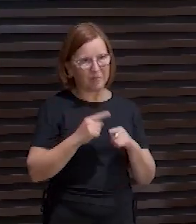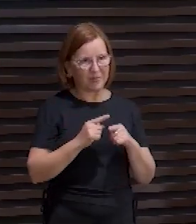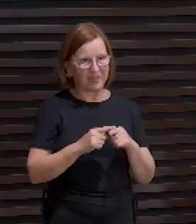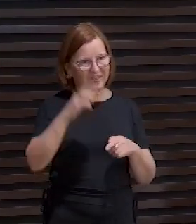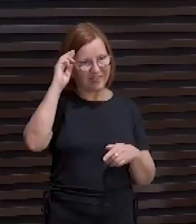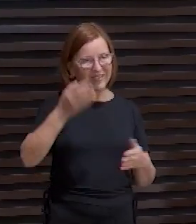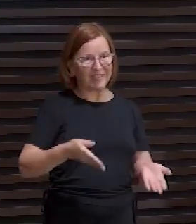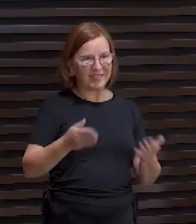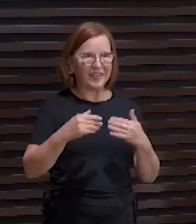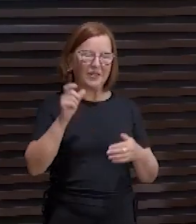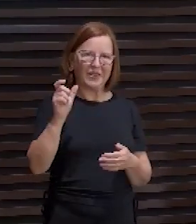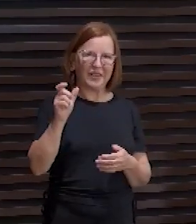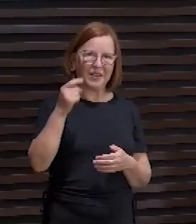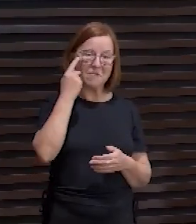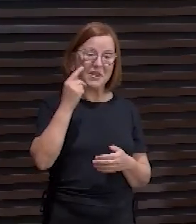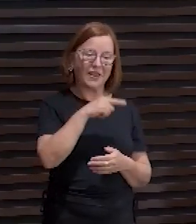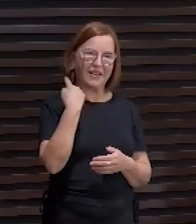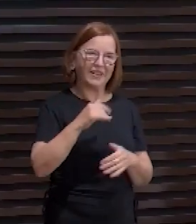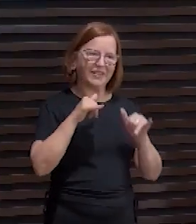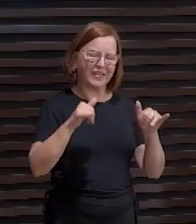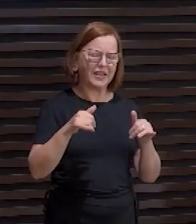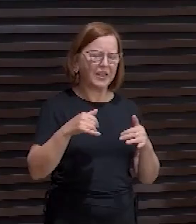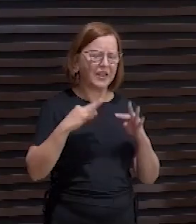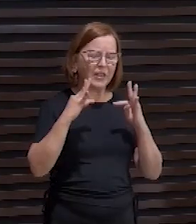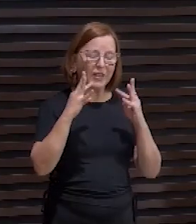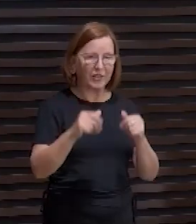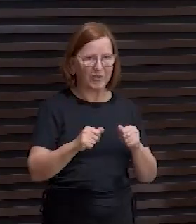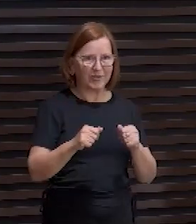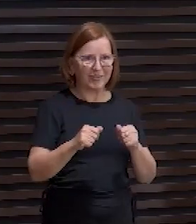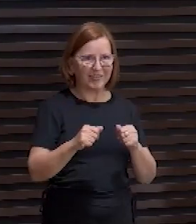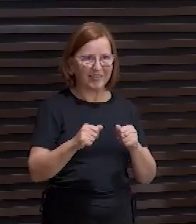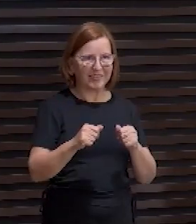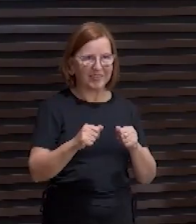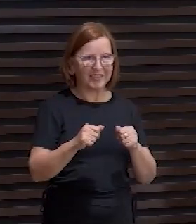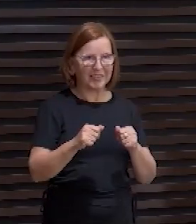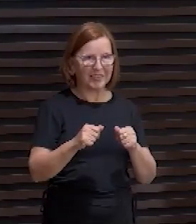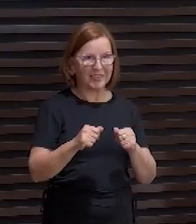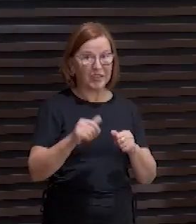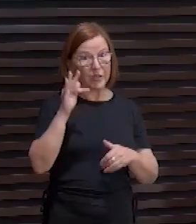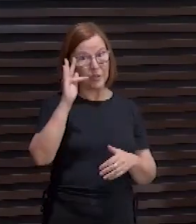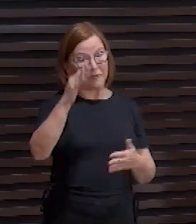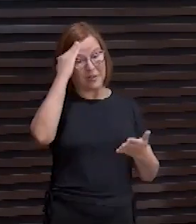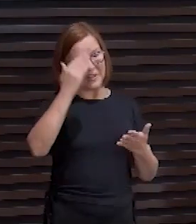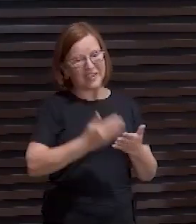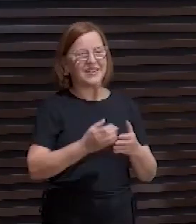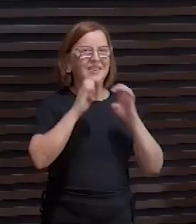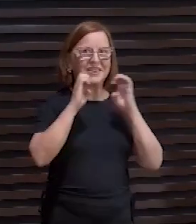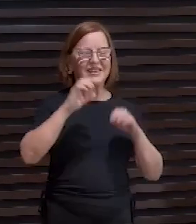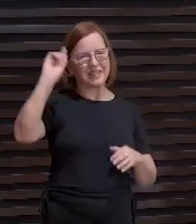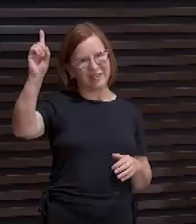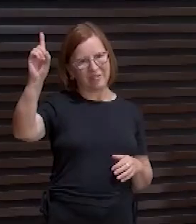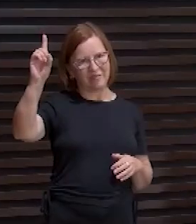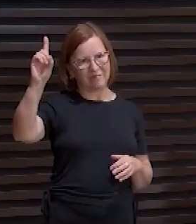palavra para que nós pregássemos a todos aqueles que um dia virão a crer no Evangelho do Filho de Deus. E talvez ainda você não